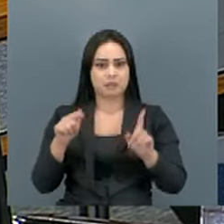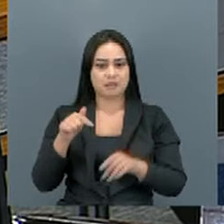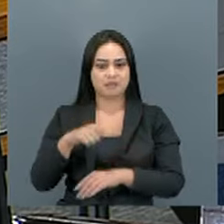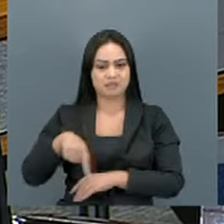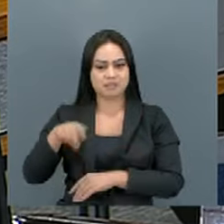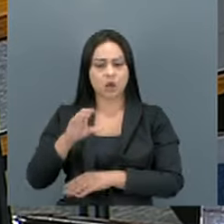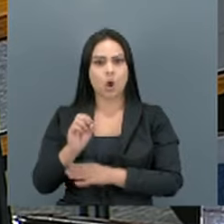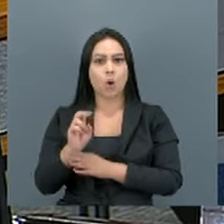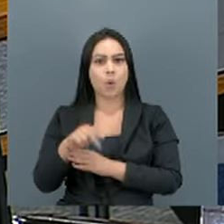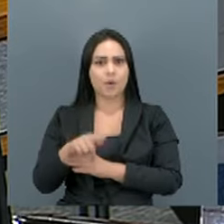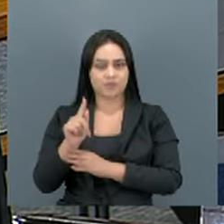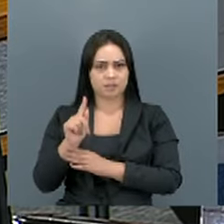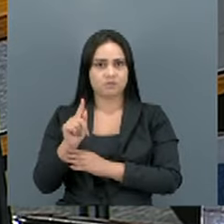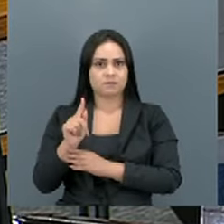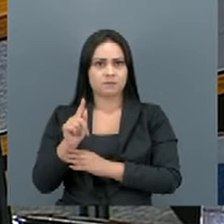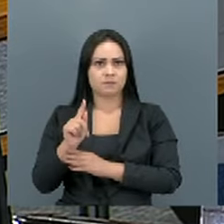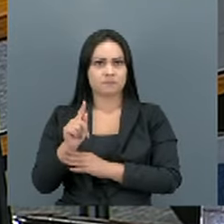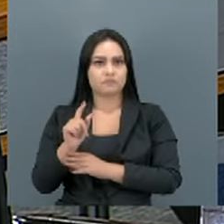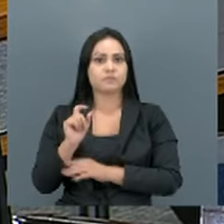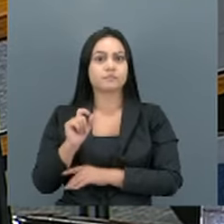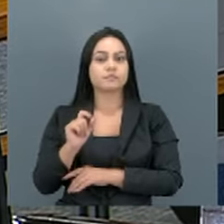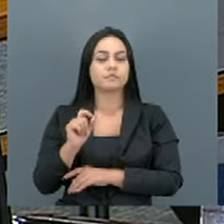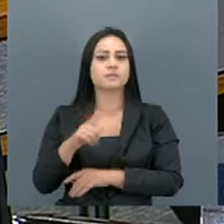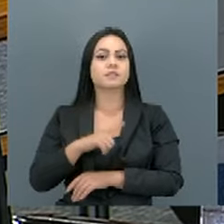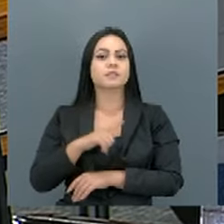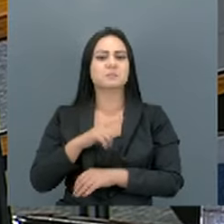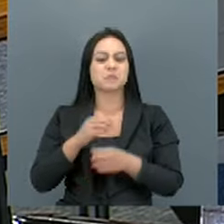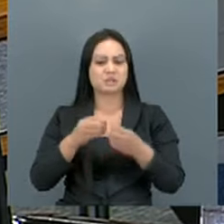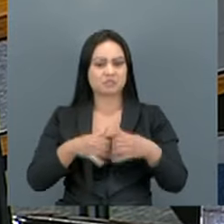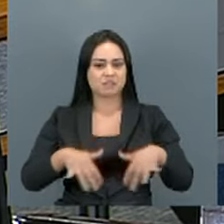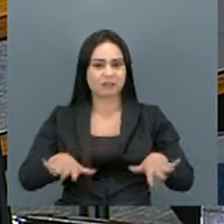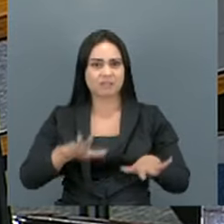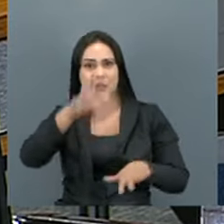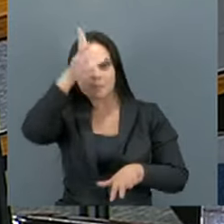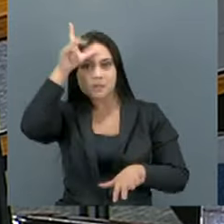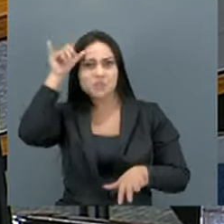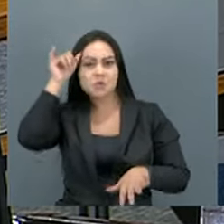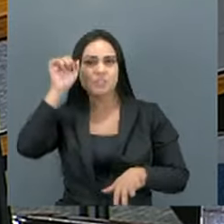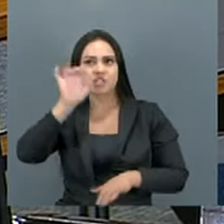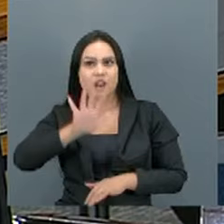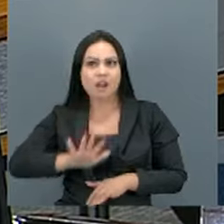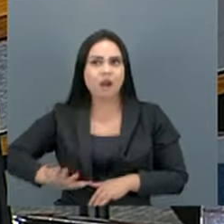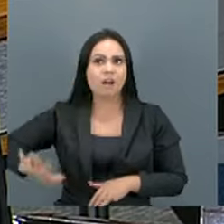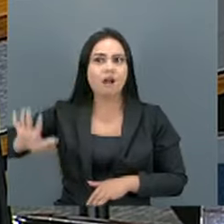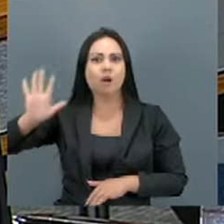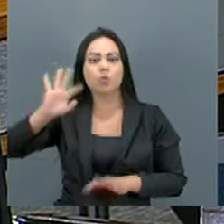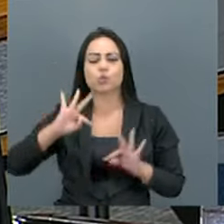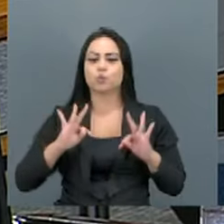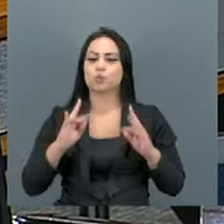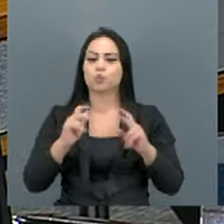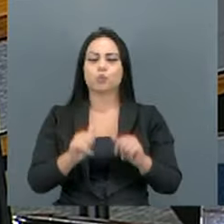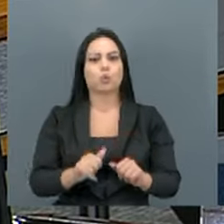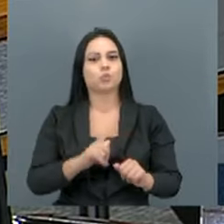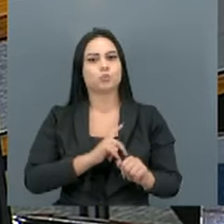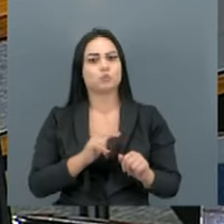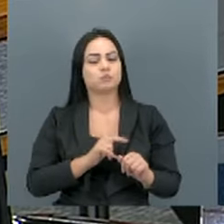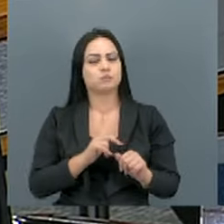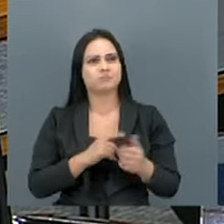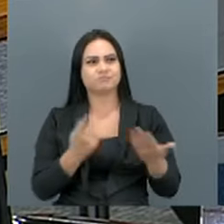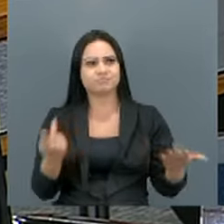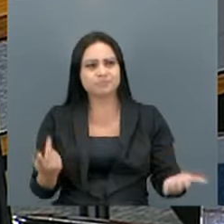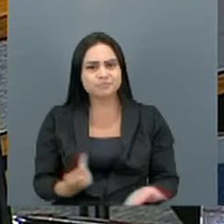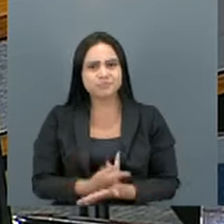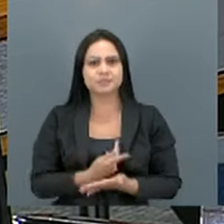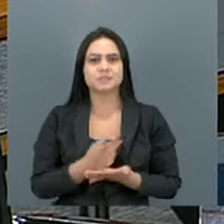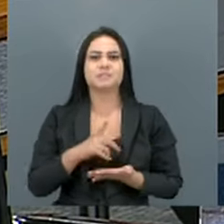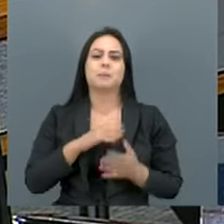ONGs, ONGs, elas têm prejudicado a Amazônia no geral, em todos os aspectos eles